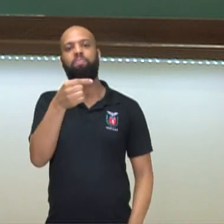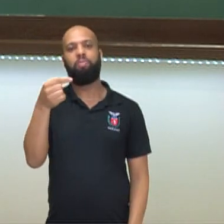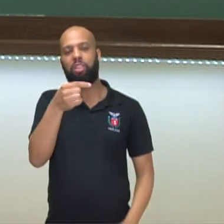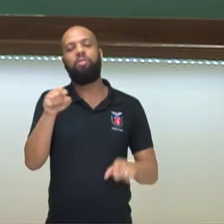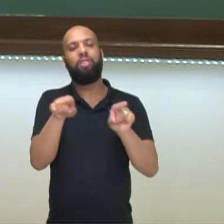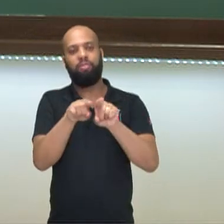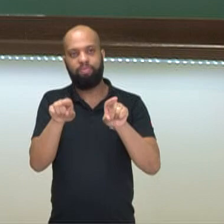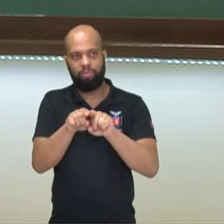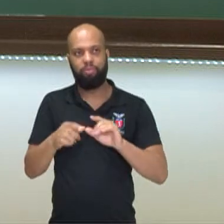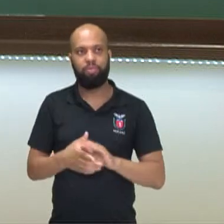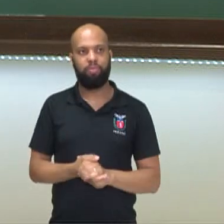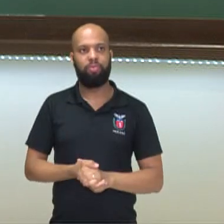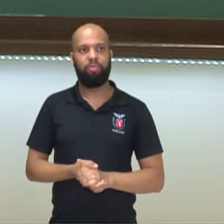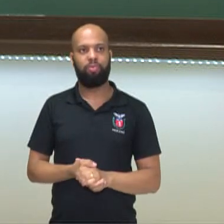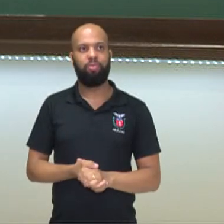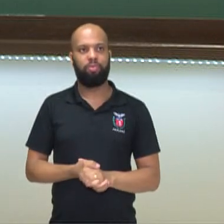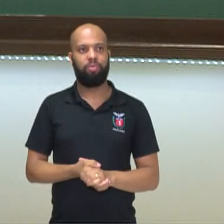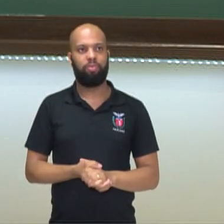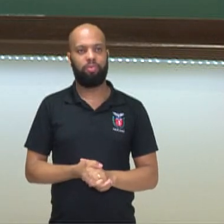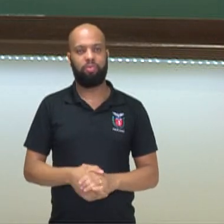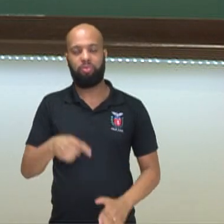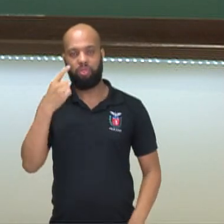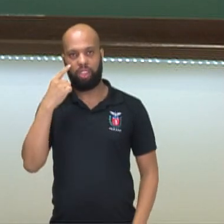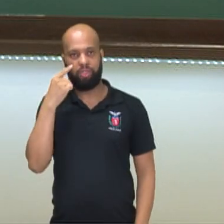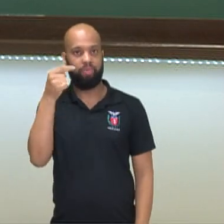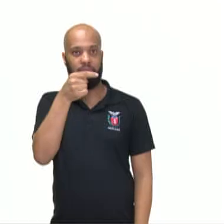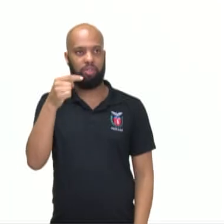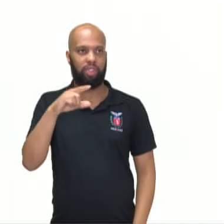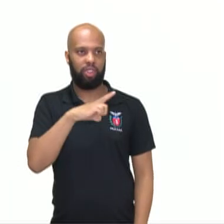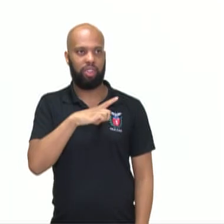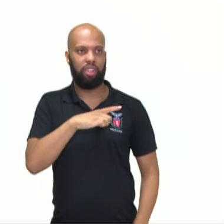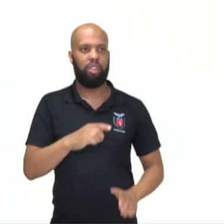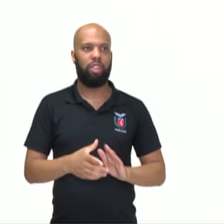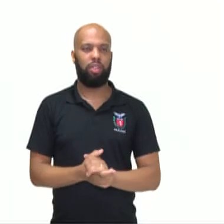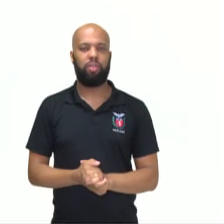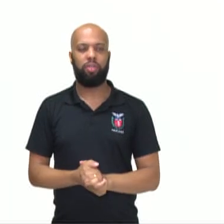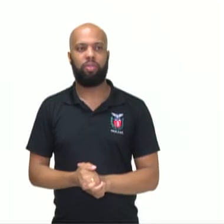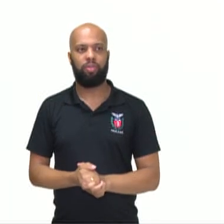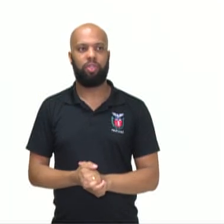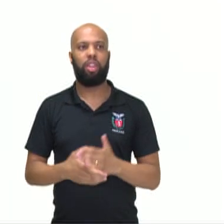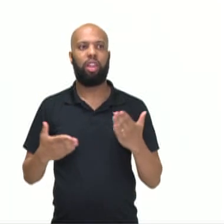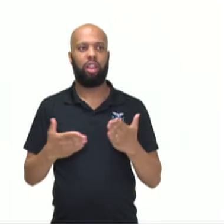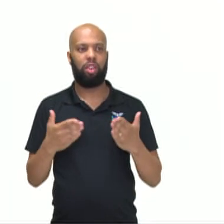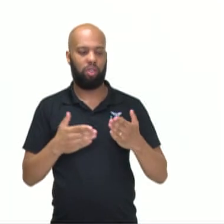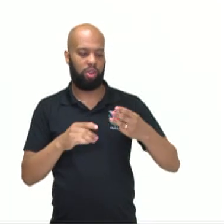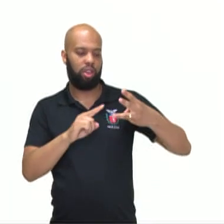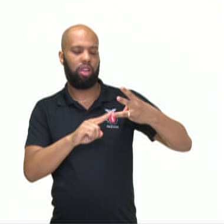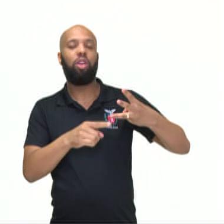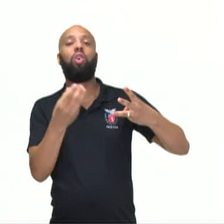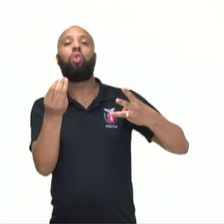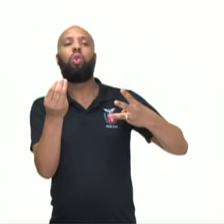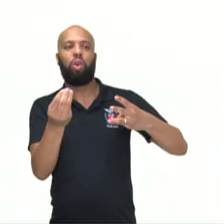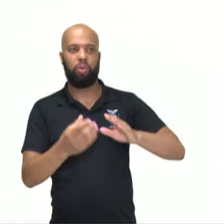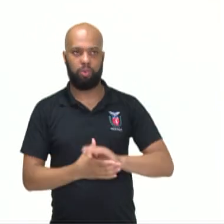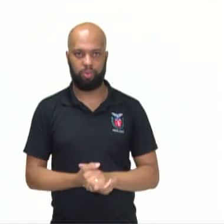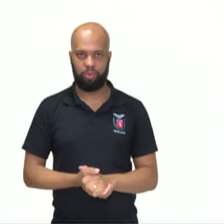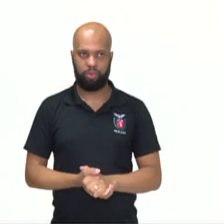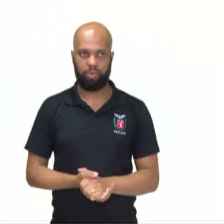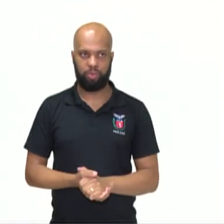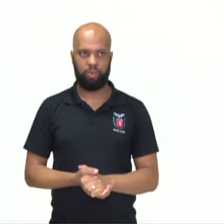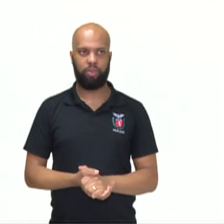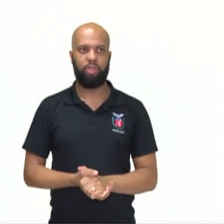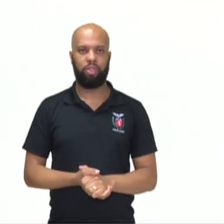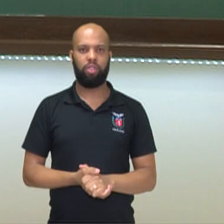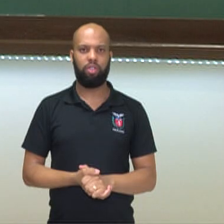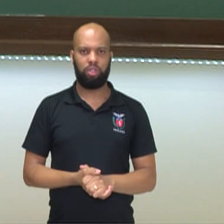o hífen. Tá lá, arqui-inimigo. Infraestrutura, como é que ficou aí para você?